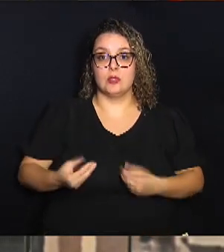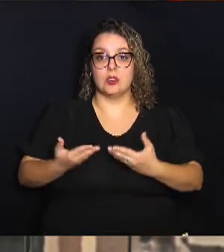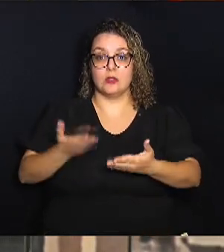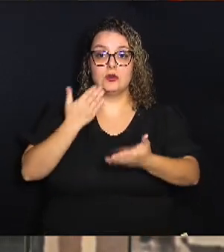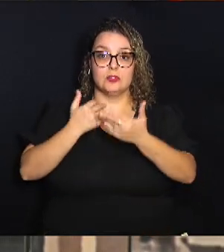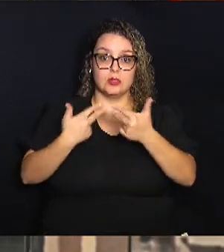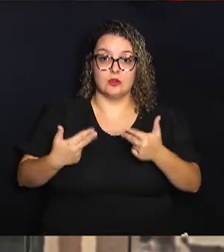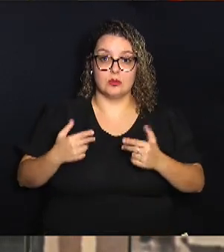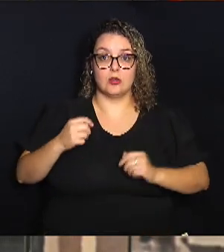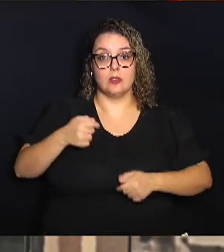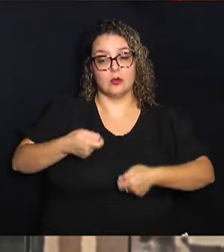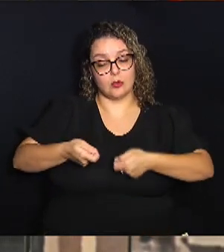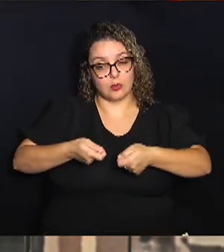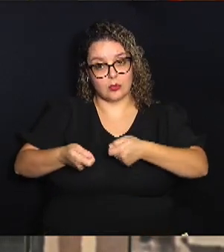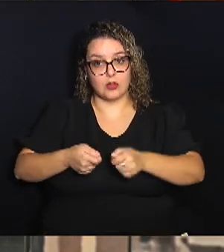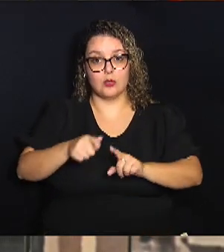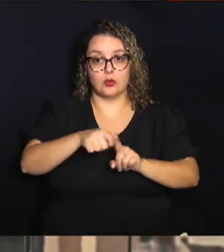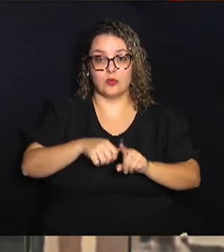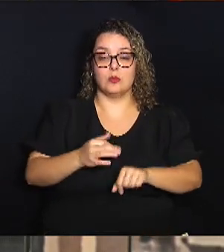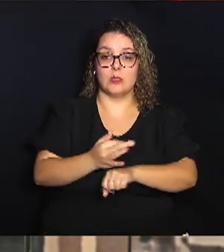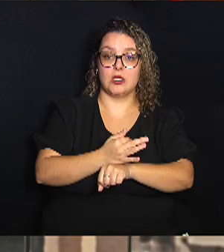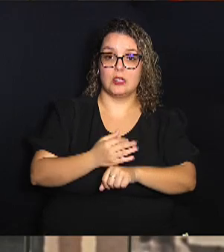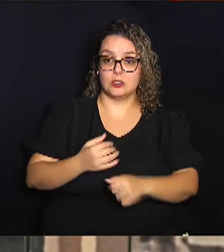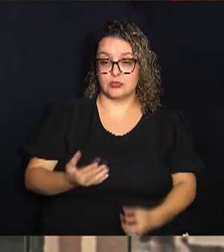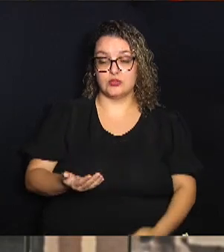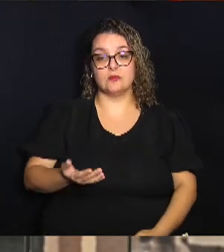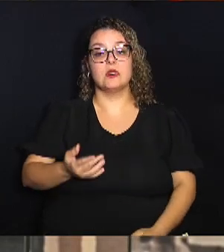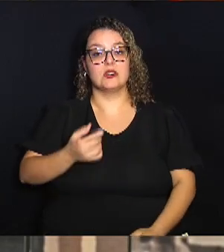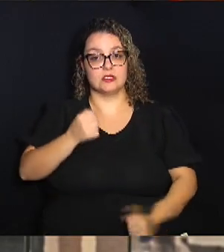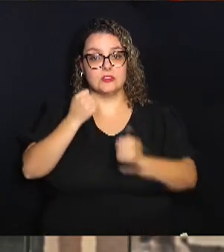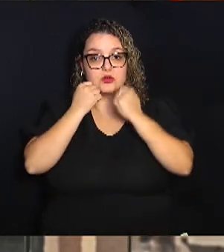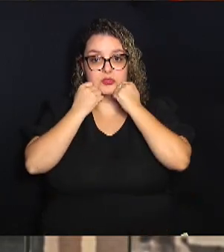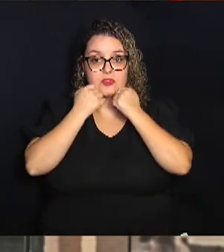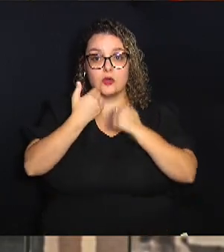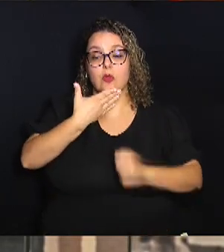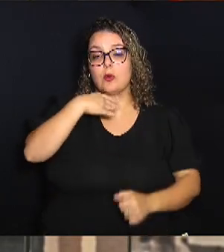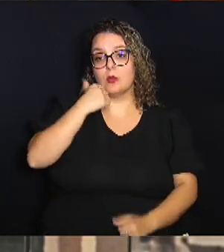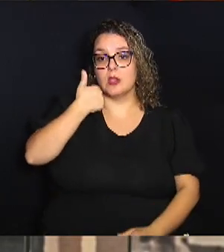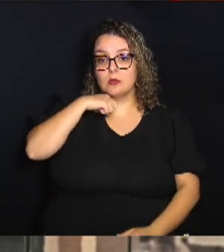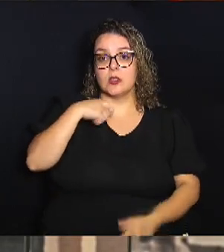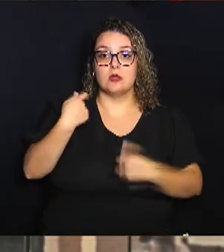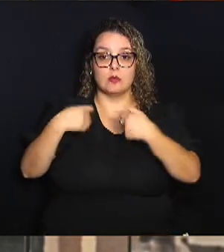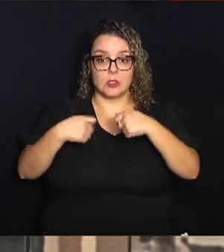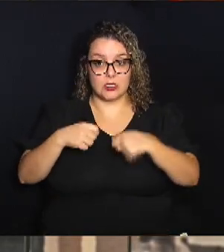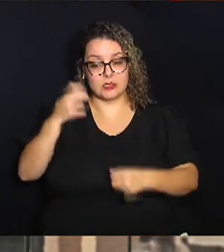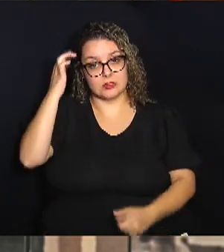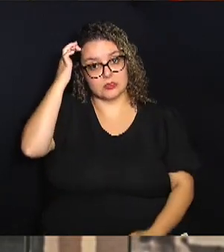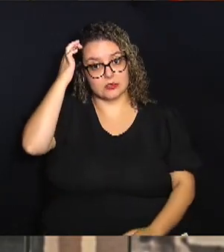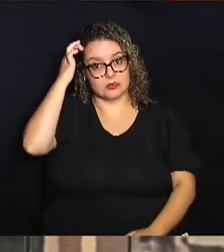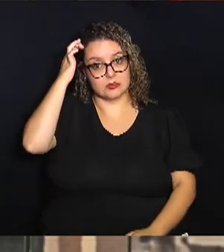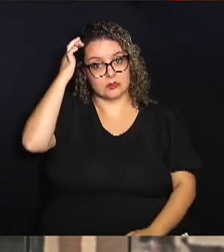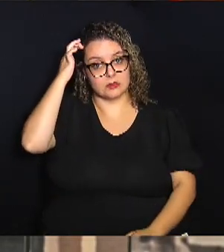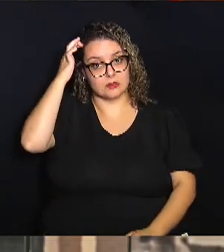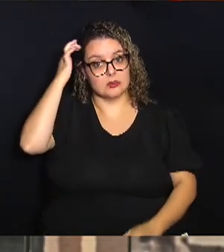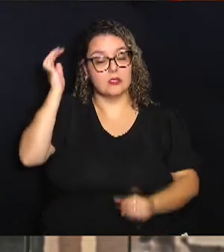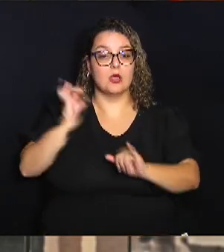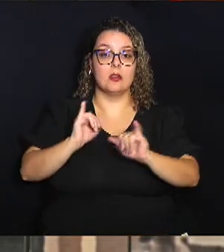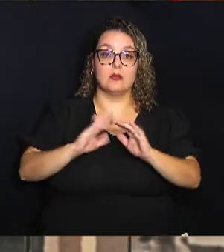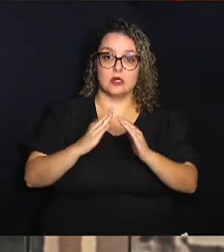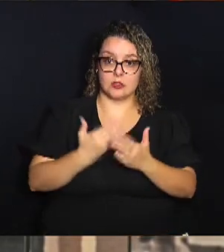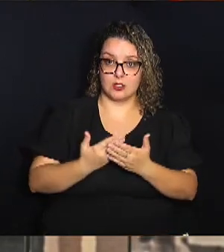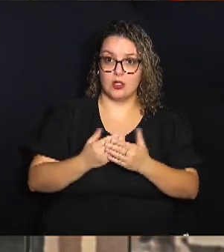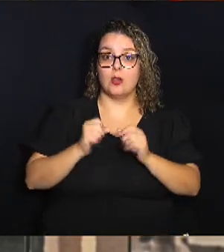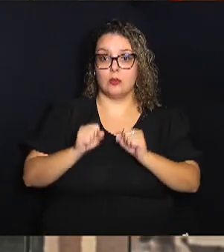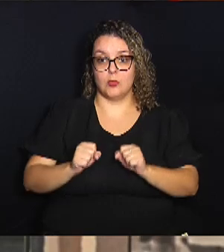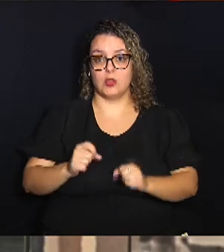comida balanceada durante o mês de julho. Portanto, os pais e familiares precisam avisar a escola. Pode ser feito